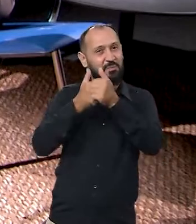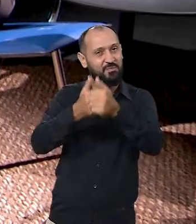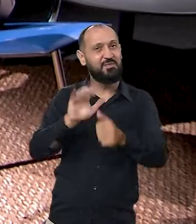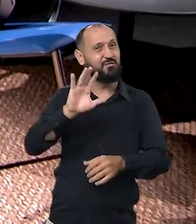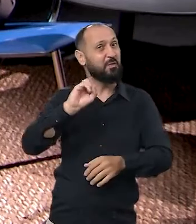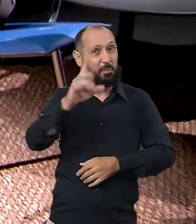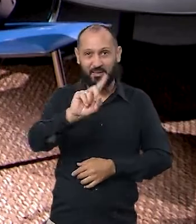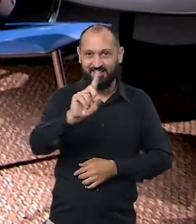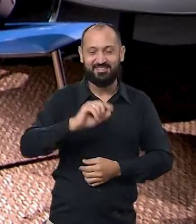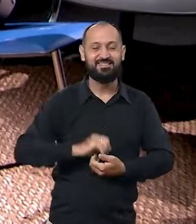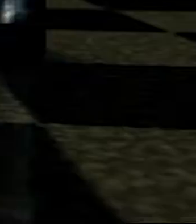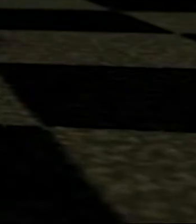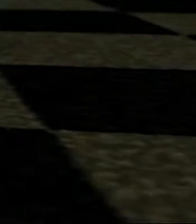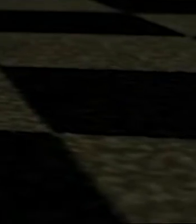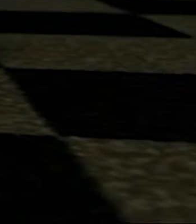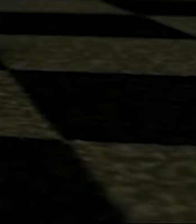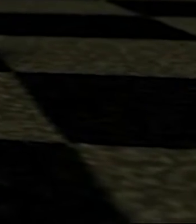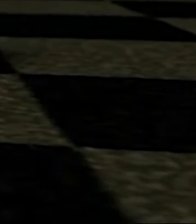daí.